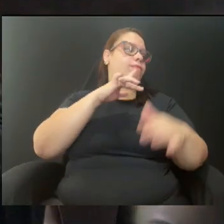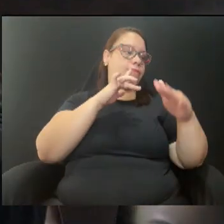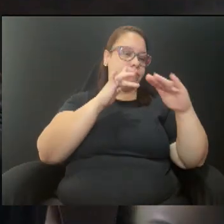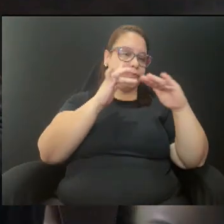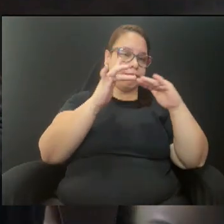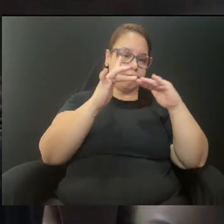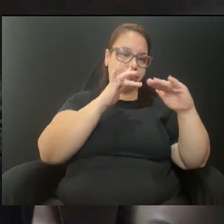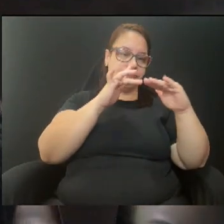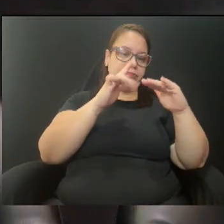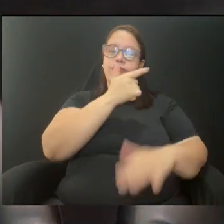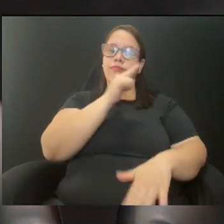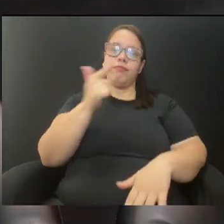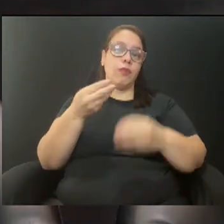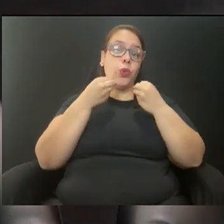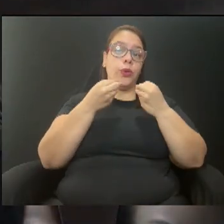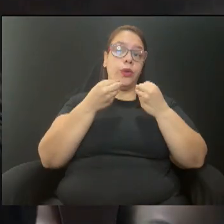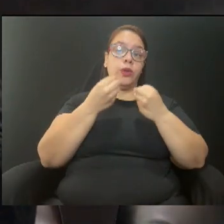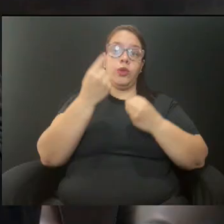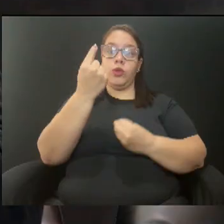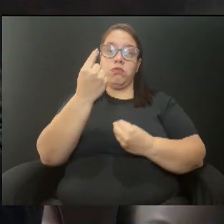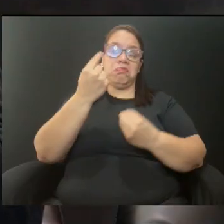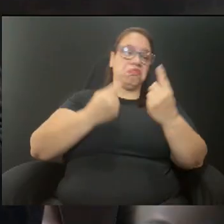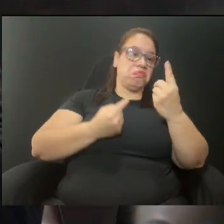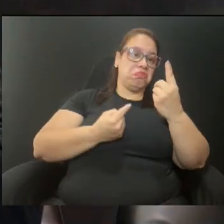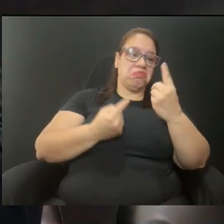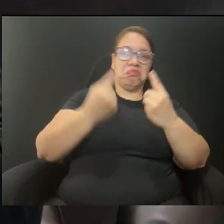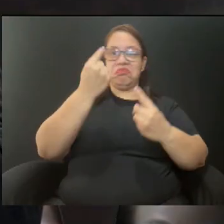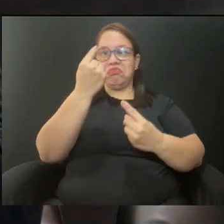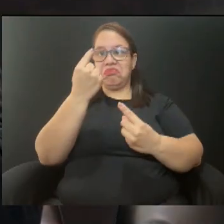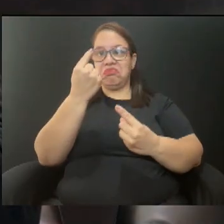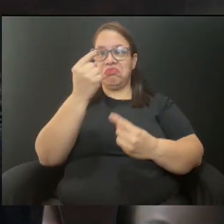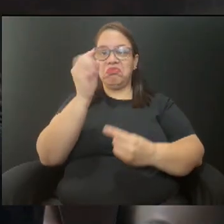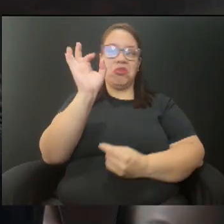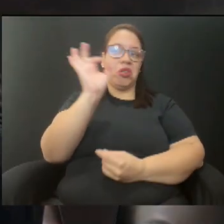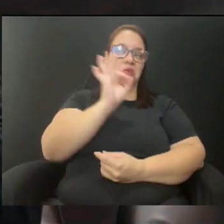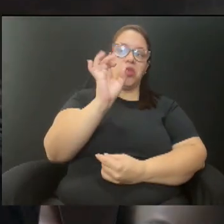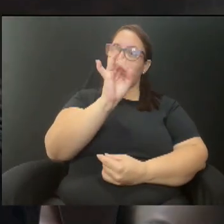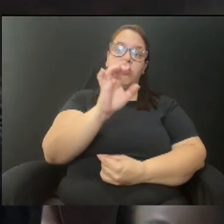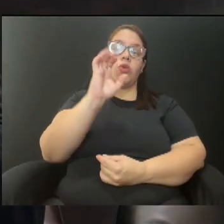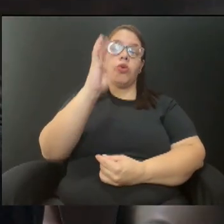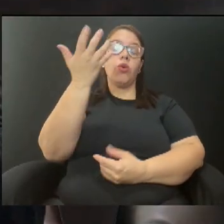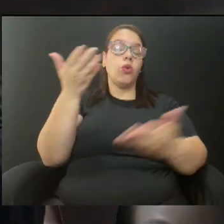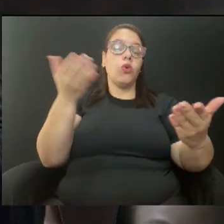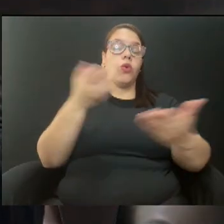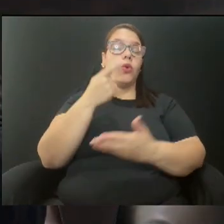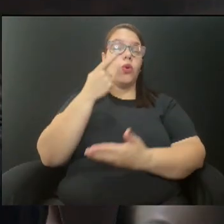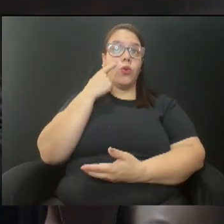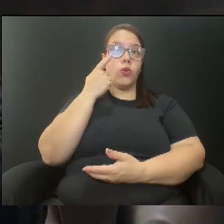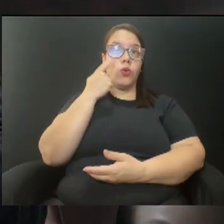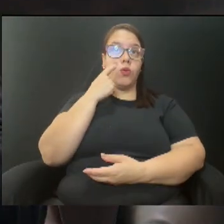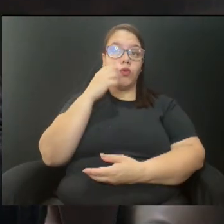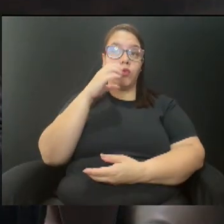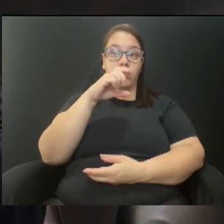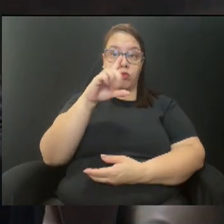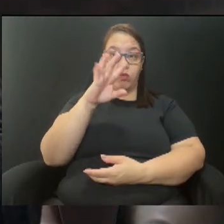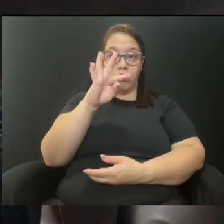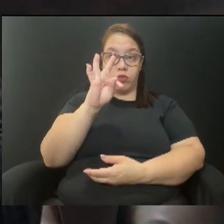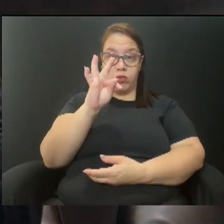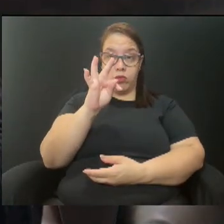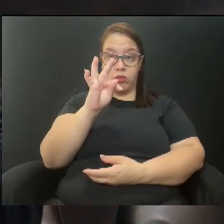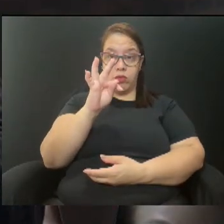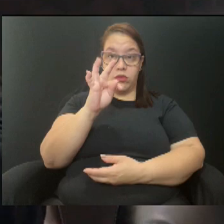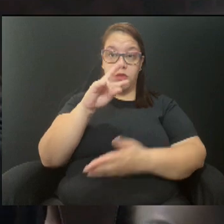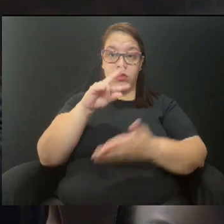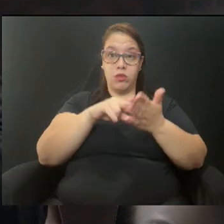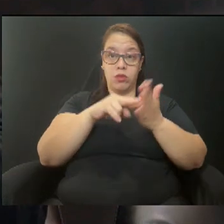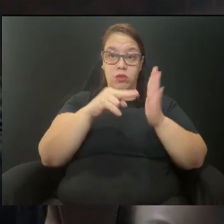colocar um ponto só, parte daqui. O que acontece hoje em dia? Vamos colocar CLT e ela tem um significado e um